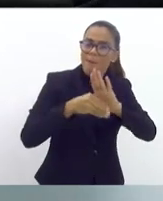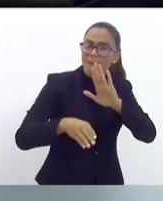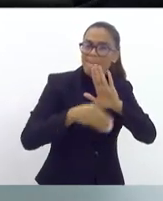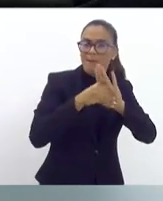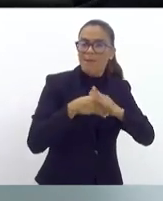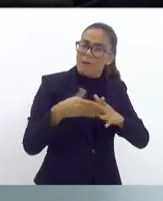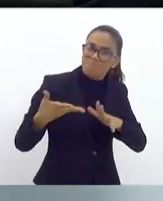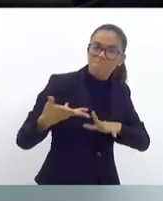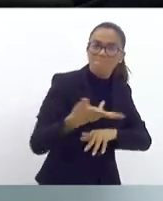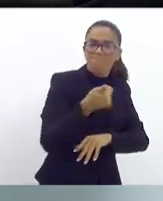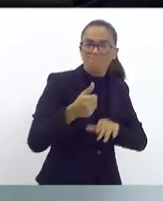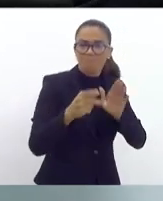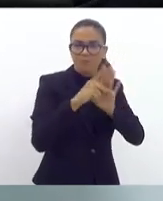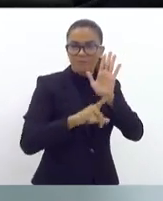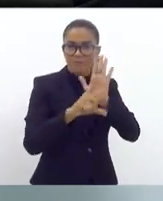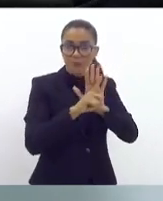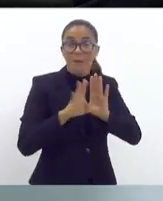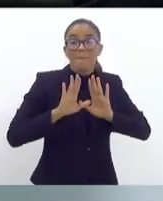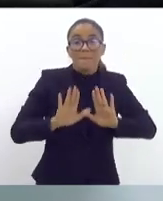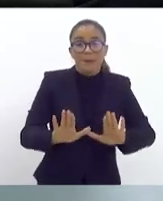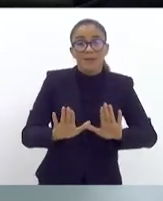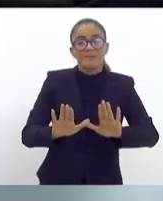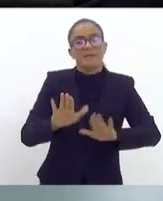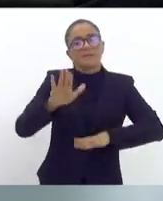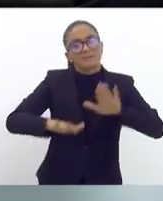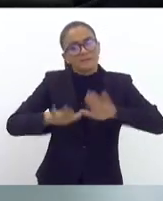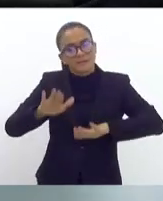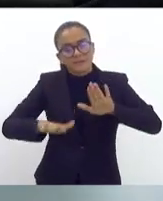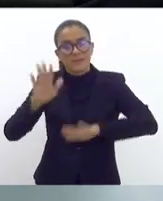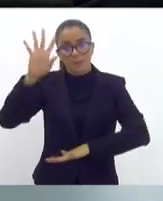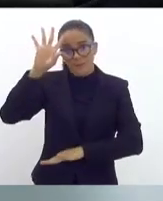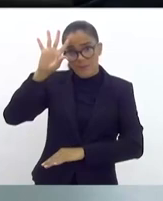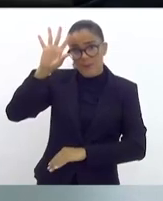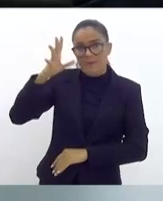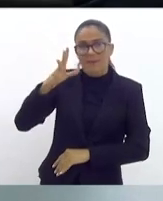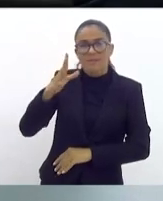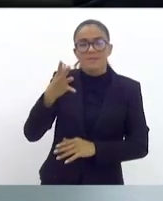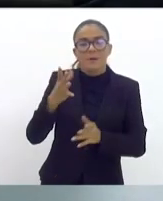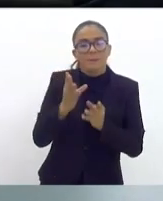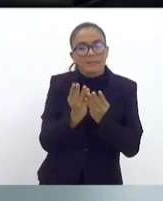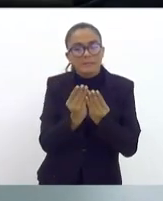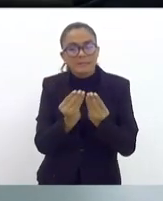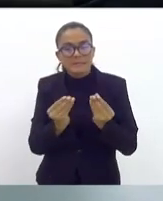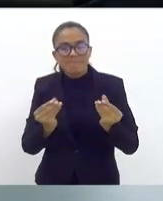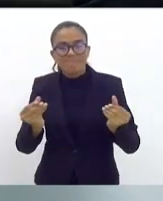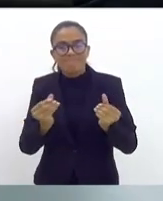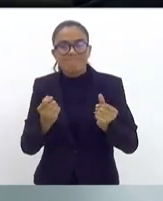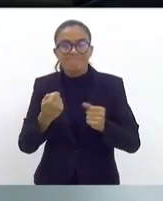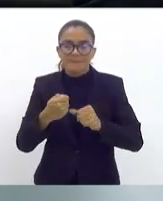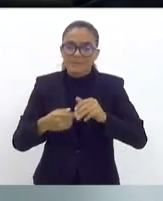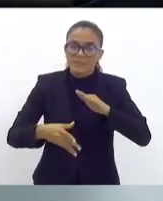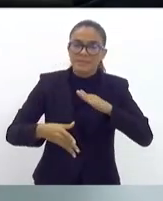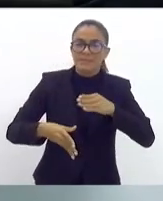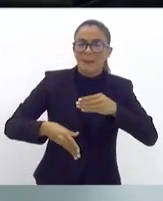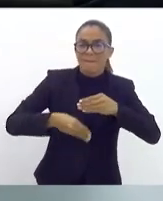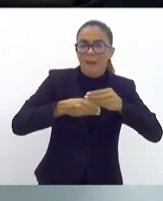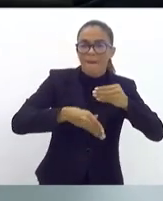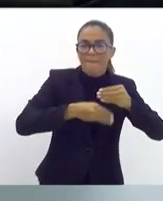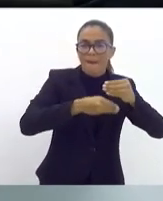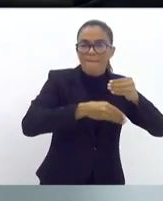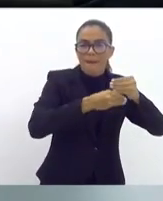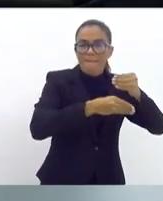constrangimento mas o que talvez seja caso é de uma decisão um pouco mais fina que a gente tem que acumular é